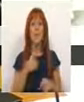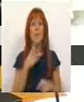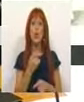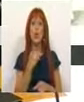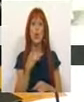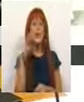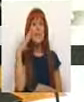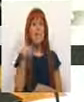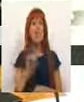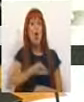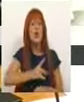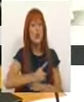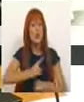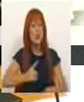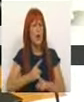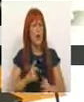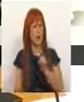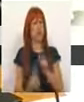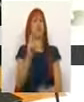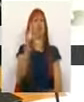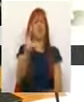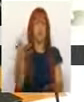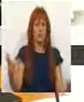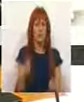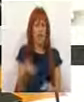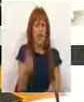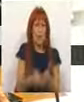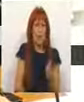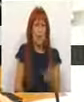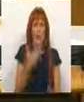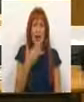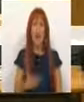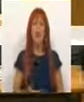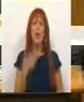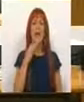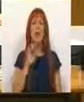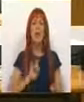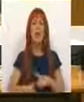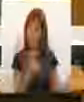deixar-lhe uma pergunta simples, que é qual a razão para este aumento significativo das taxas? Muito obrigada. Muito obrigada, Sra. Deputada. Tem a palavra.